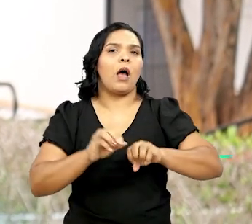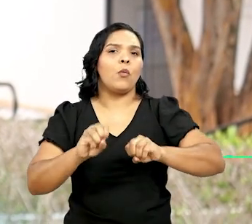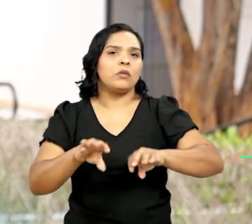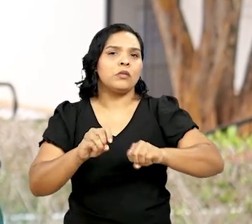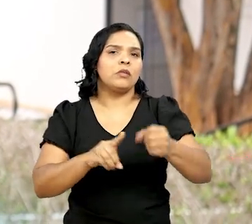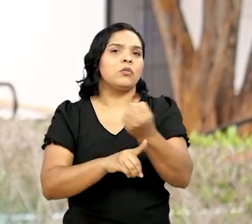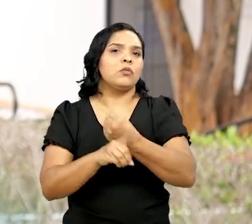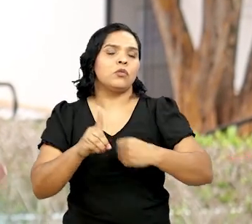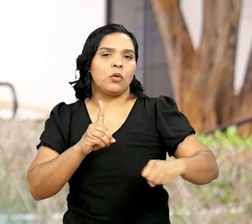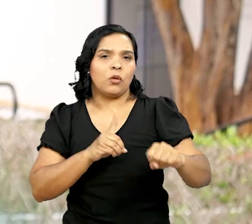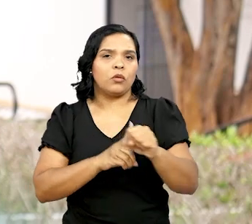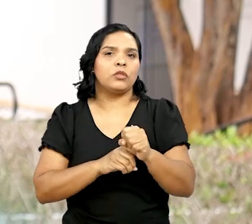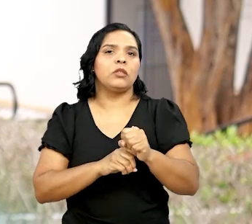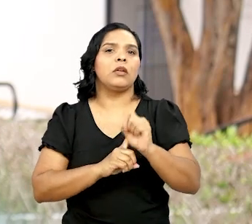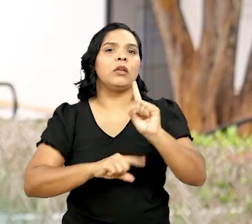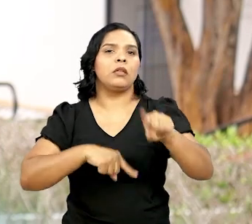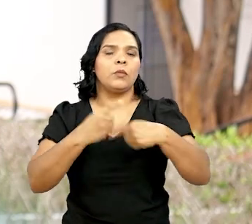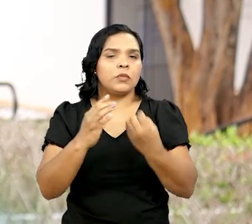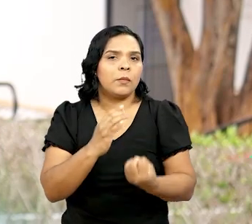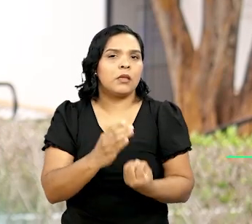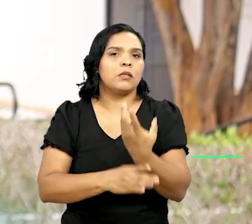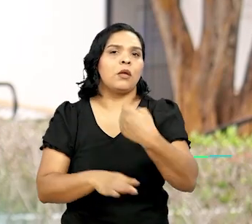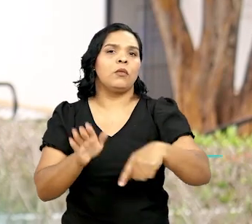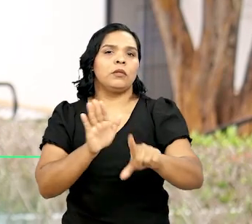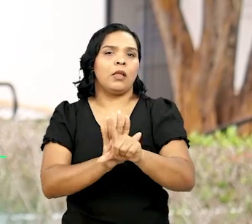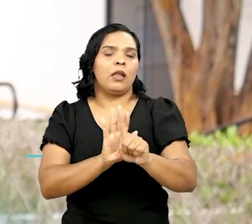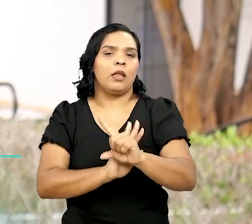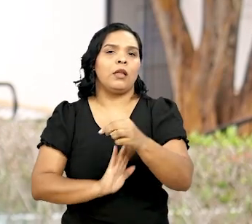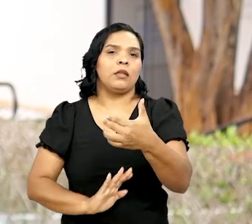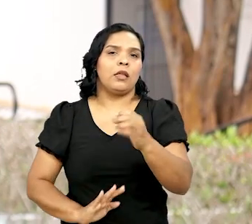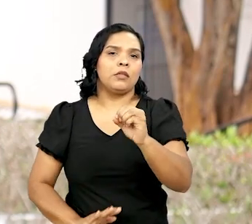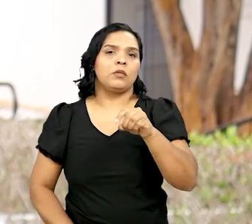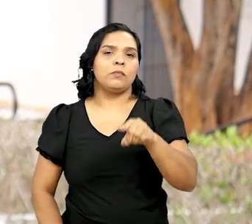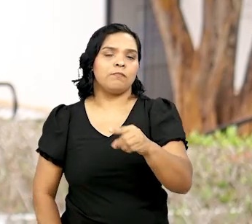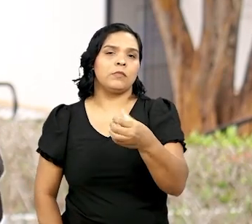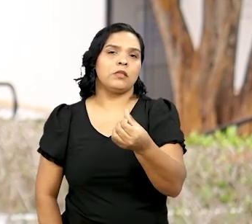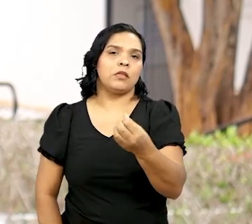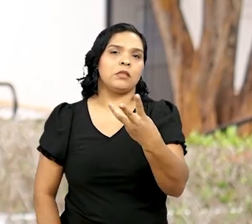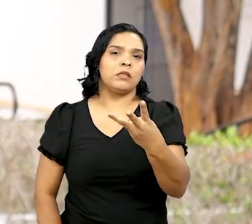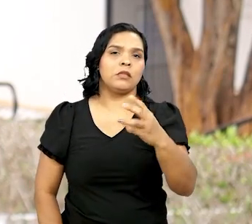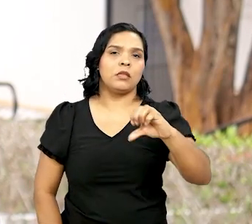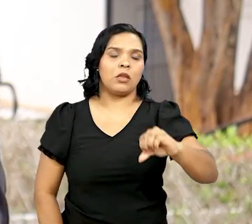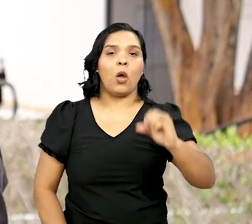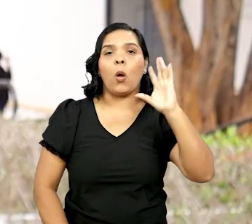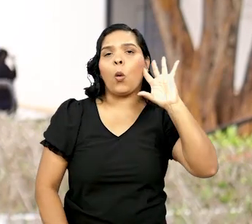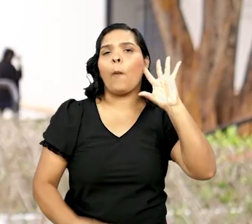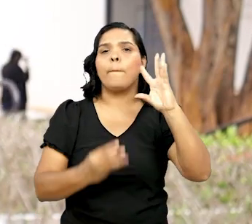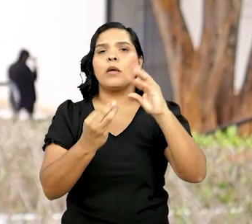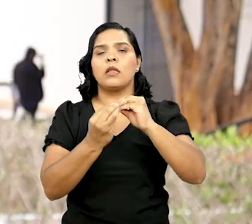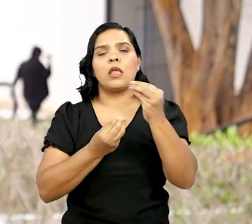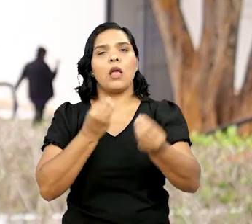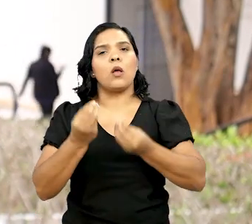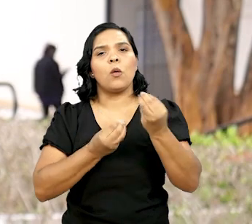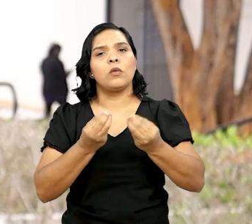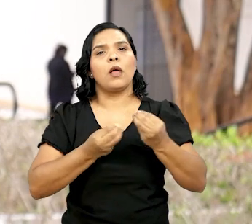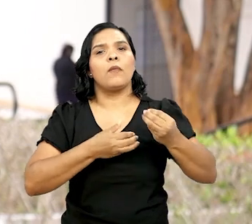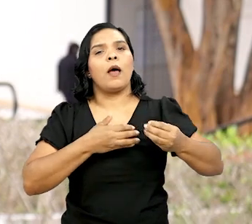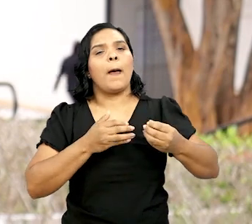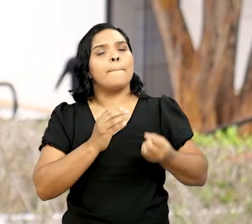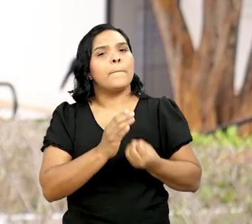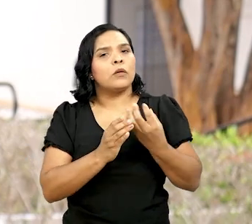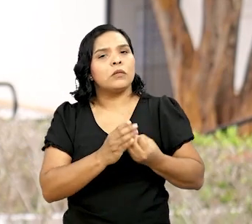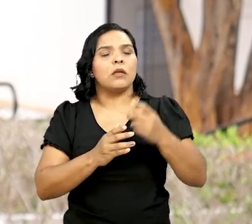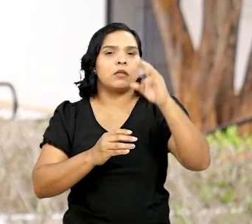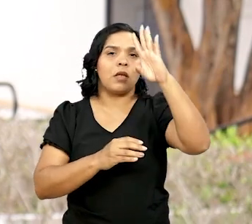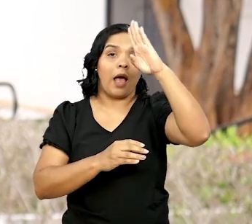pesquisar o ensino de sociologia e a implementação da Lei 10.639 para a gente poder tentar compreender como é que estava